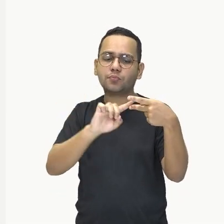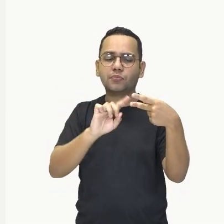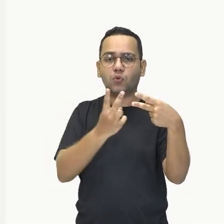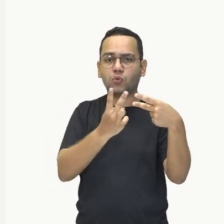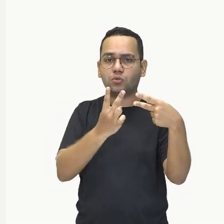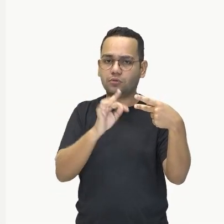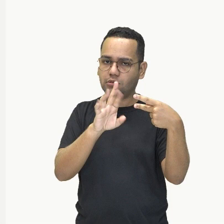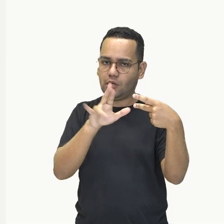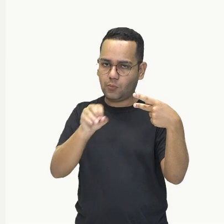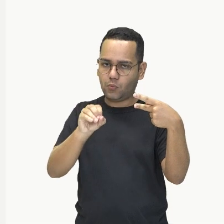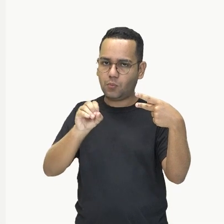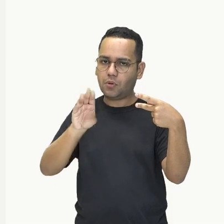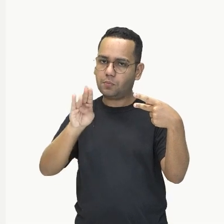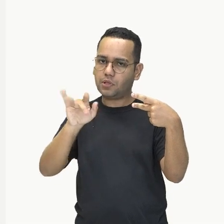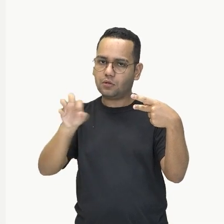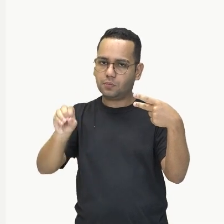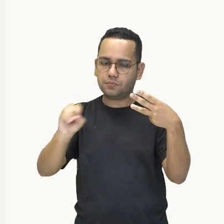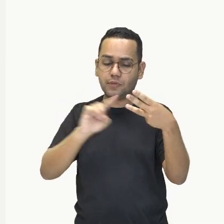termos, trinômio.